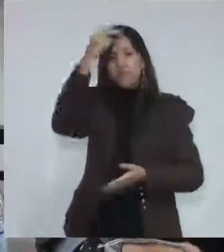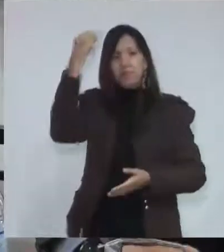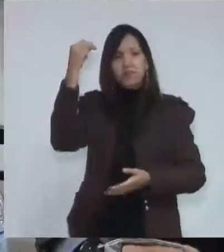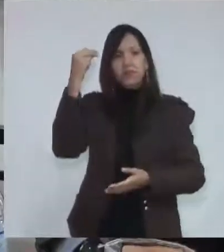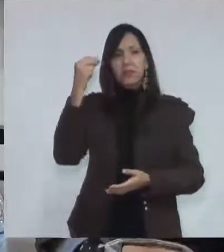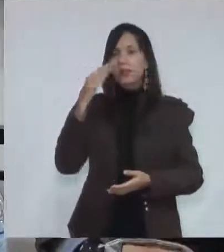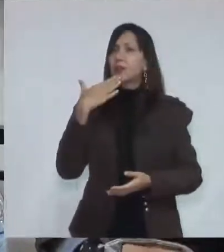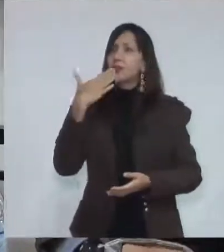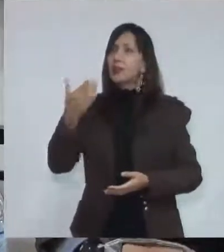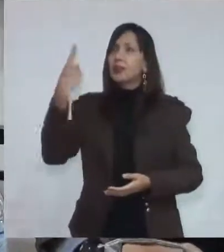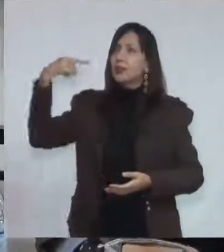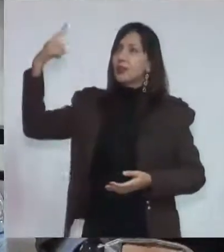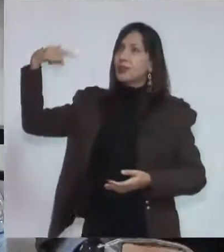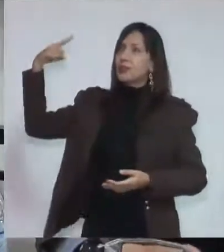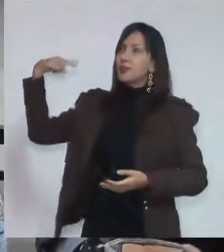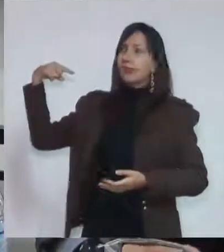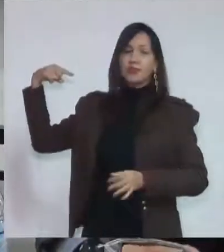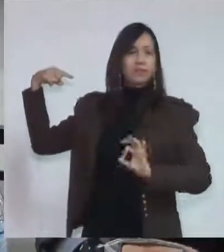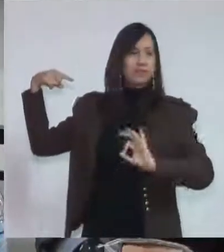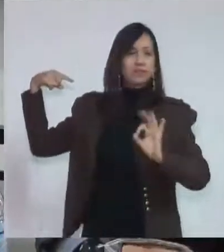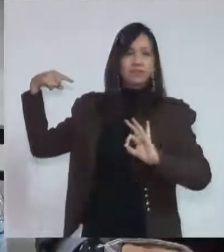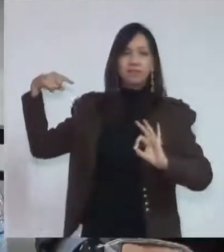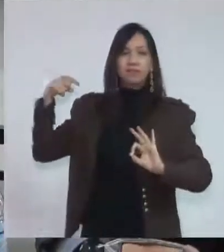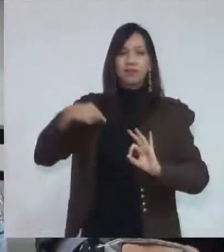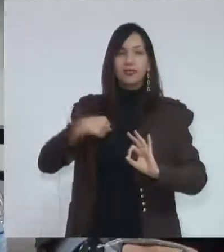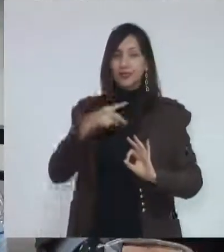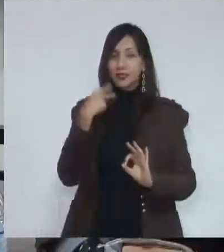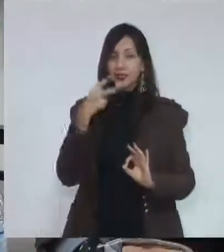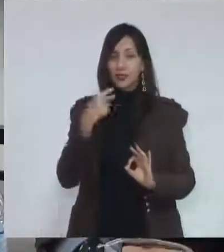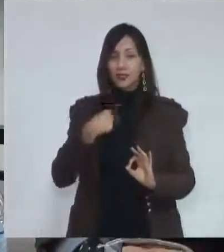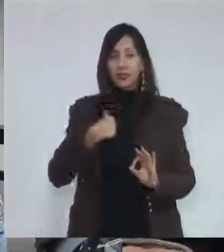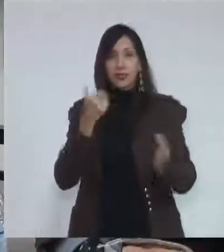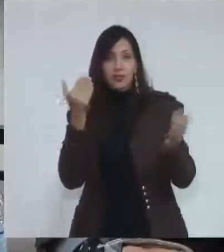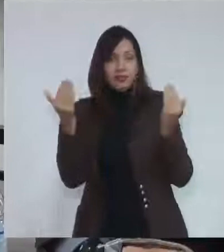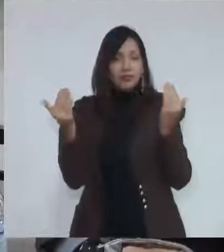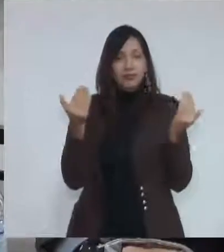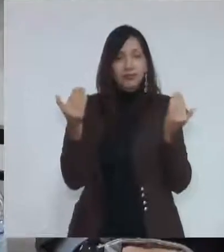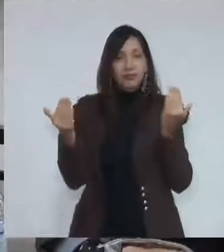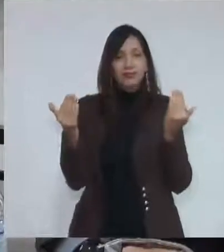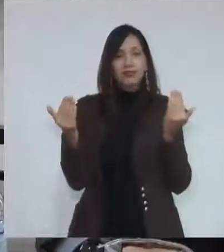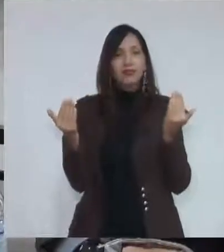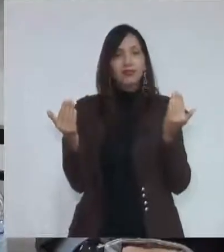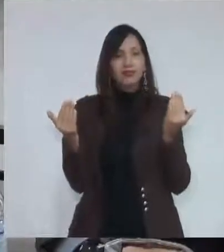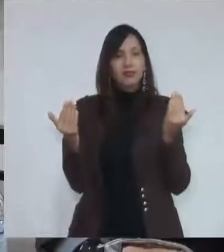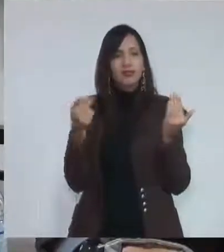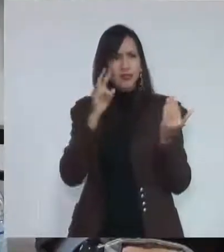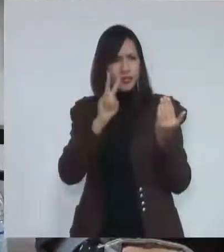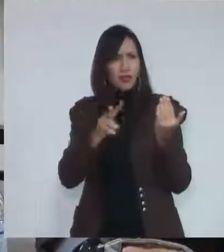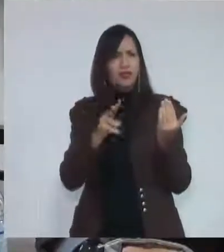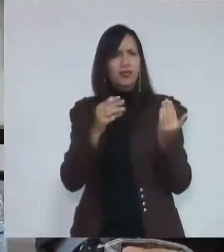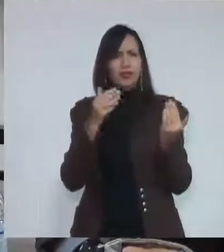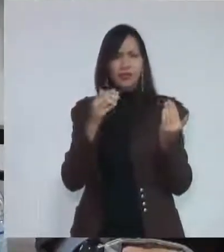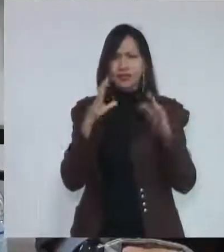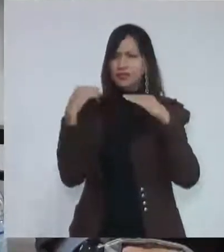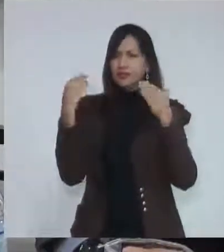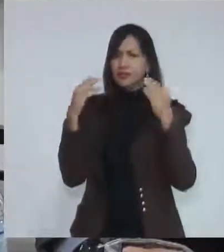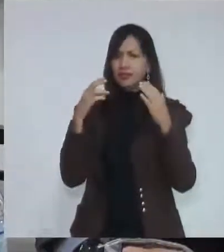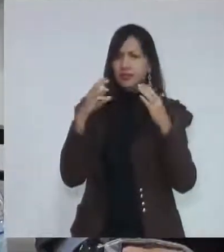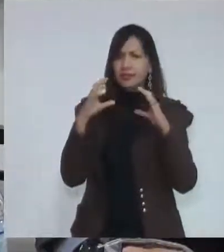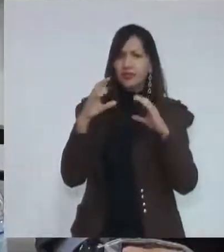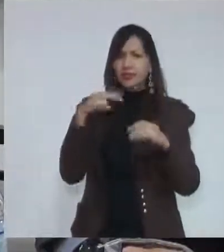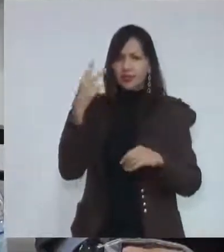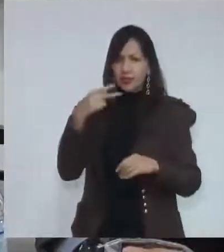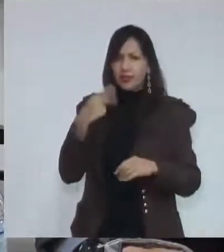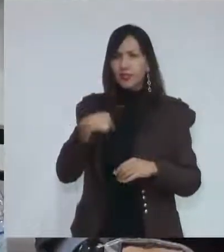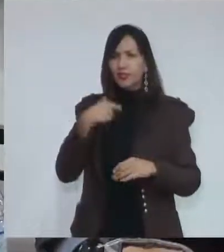falar, olha, está pedindo coisa dos anos anteriores. Mas muitas vezes o vereador, para ter um comparativo... Eu já vi vereadores da base, inclusive, que pediam